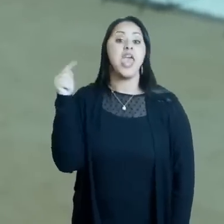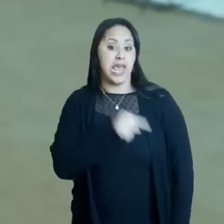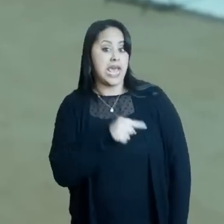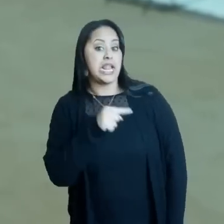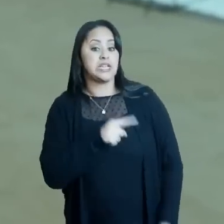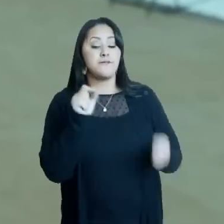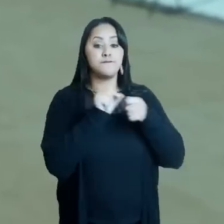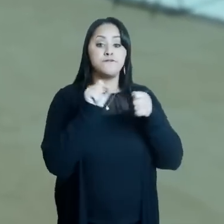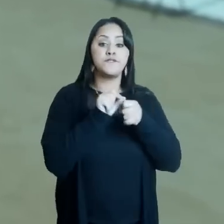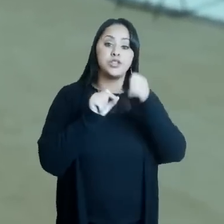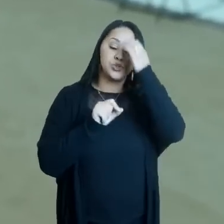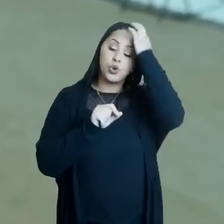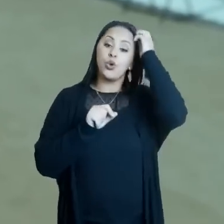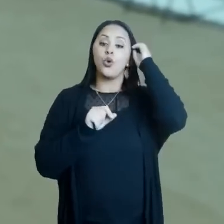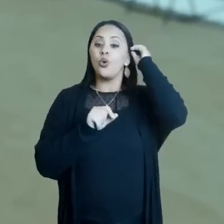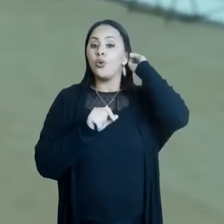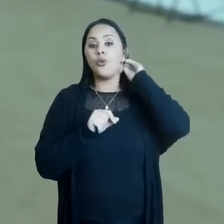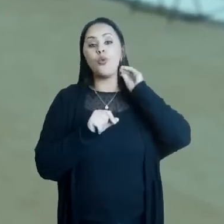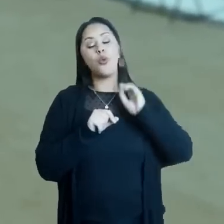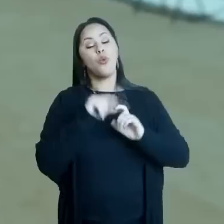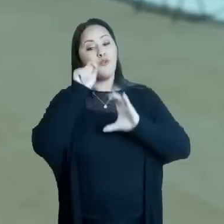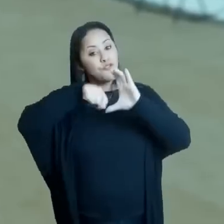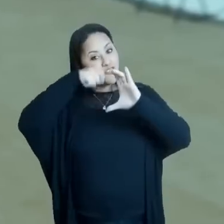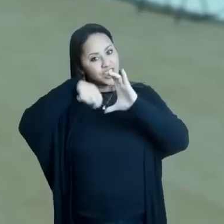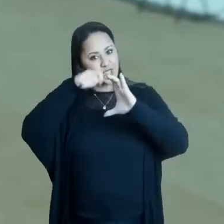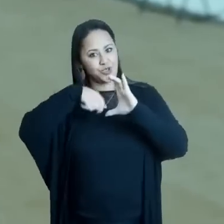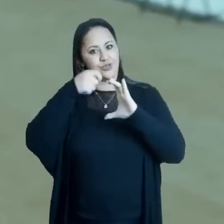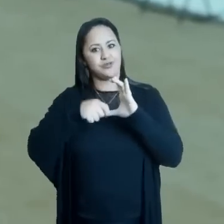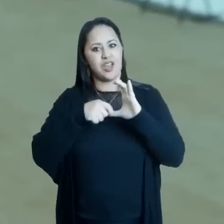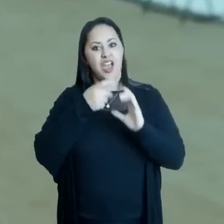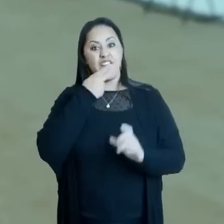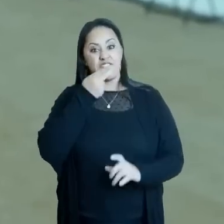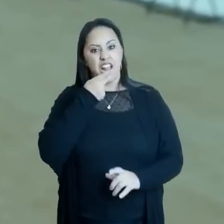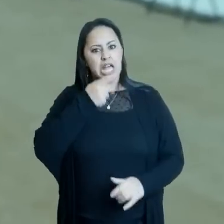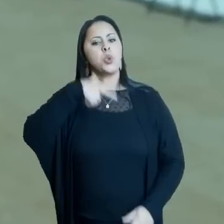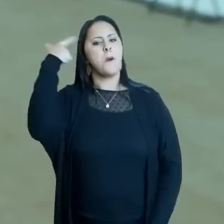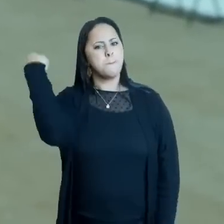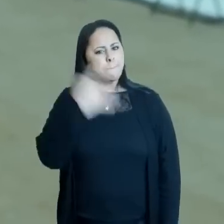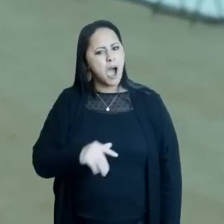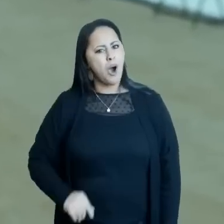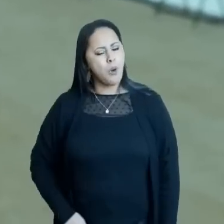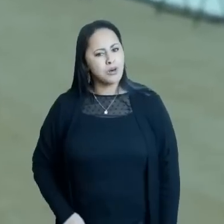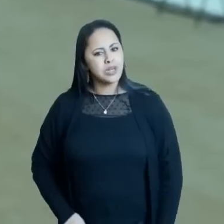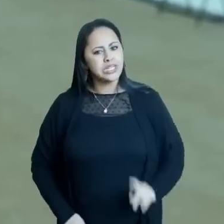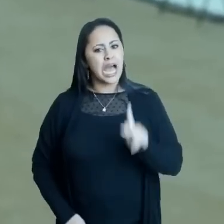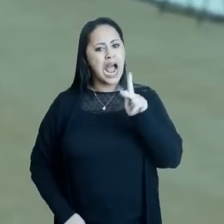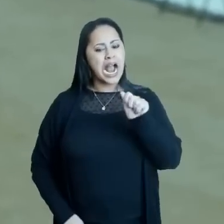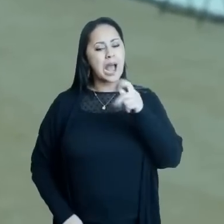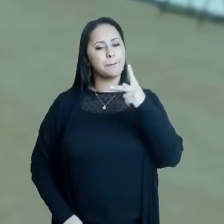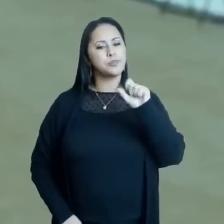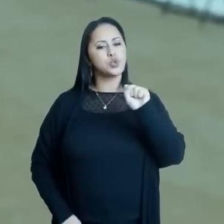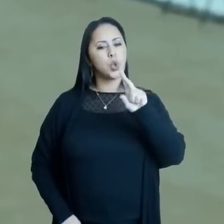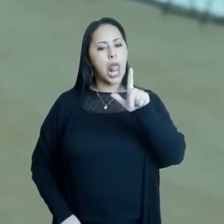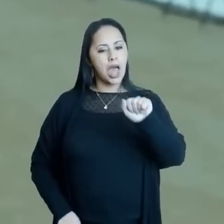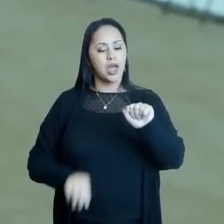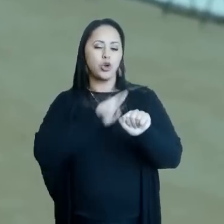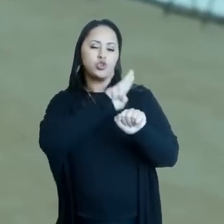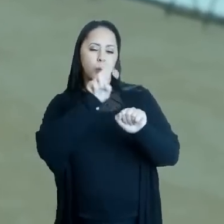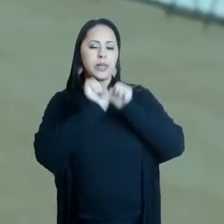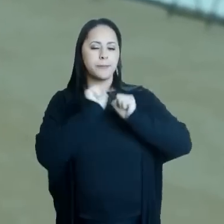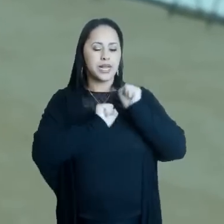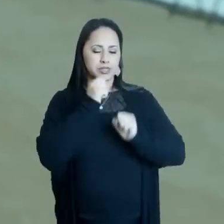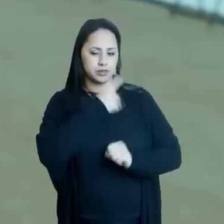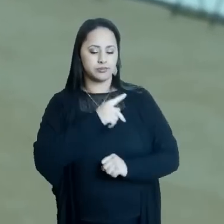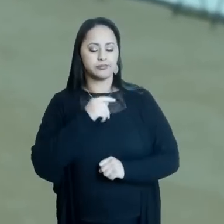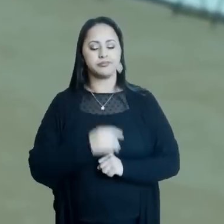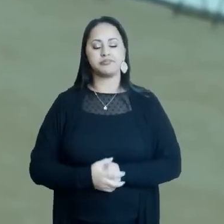um vídeo, ele é cliente da Cápsula. Ele fez um vídeo falando mal da cápsula. Eu fui procurar o Gustavo. O que aconteceu? Deixa eu entender aqui o que aconteceu. E